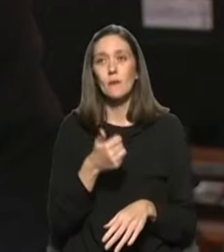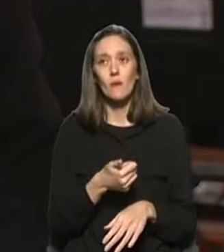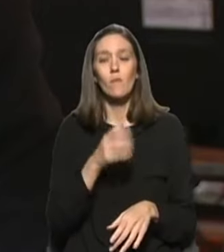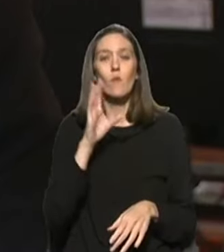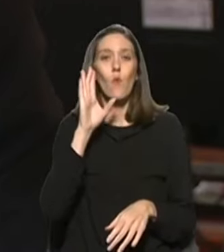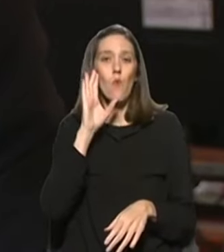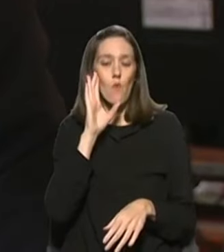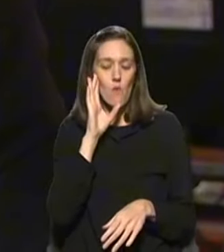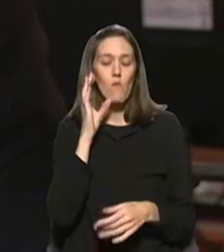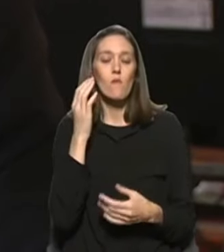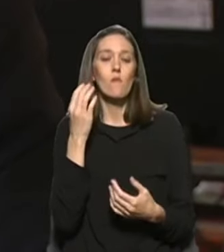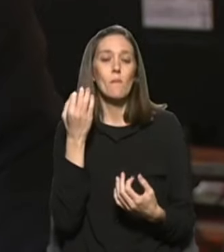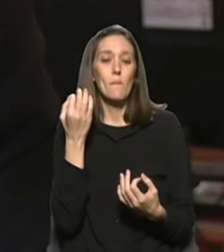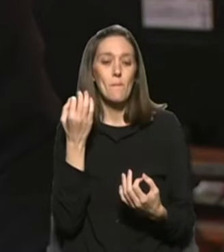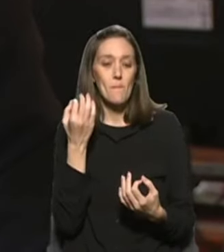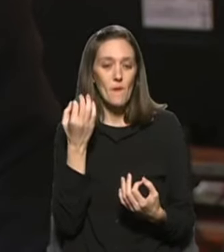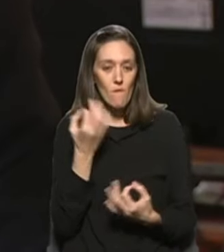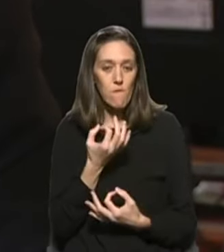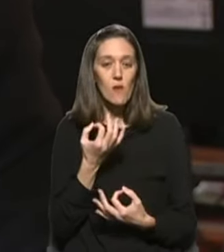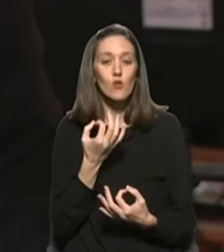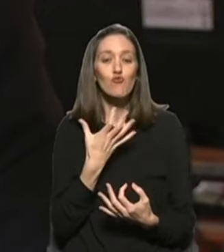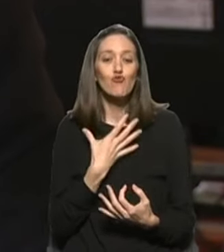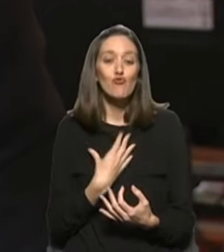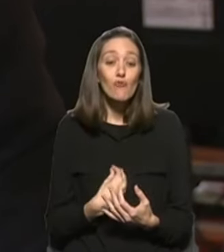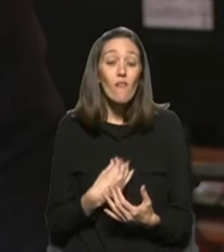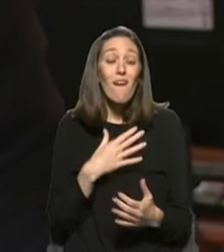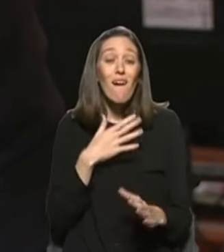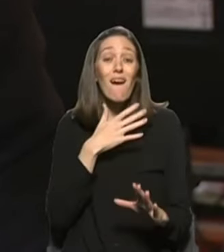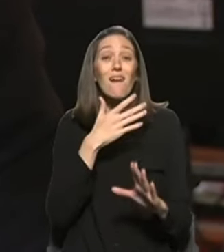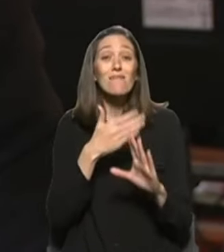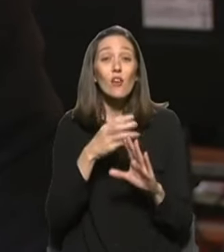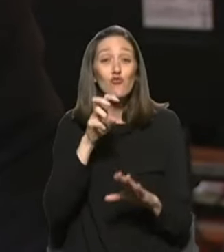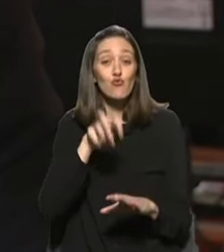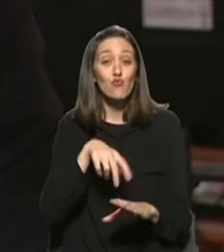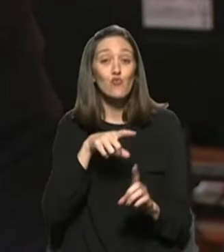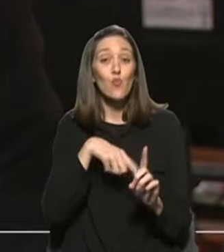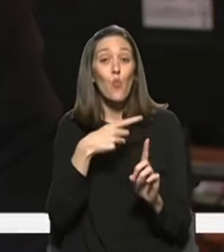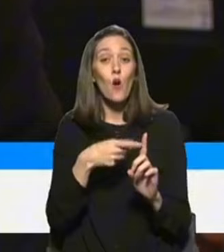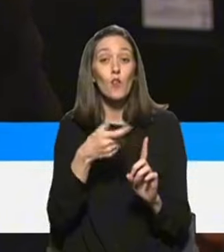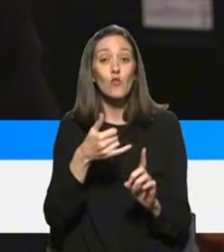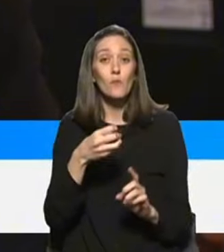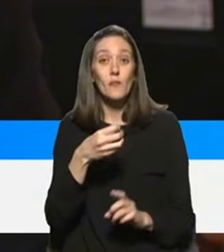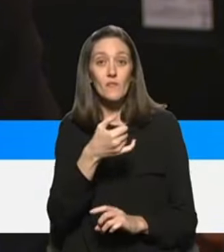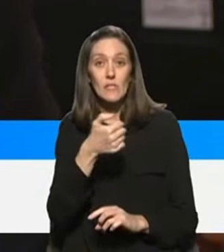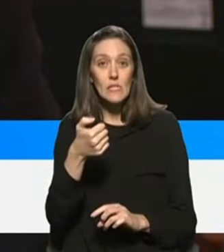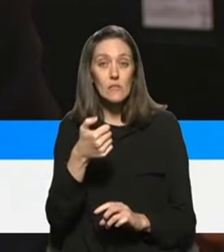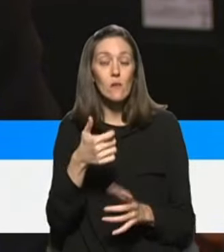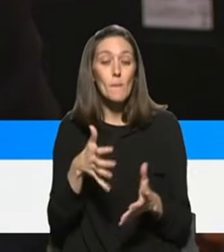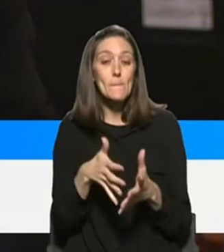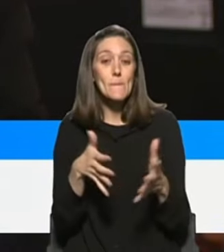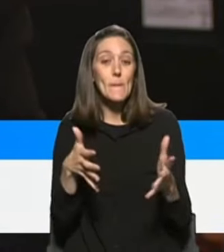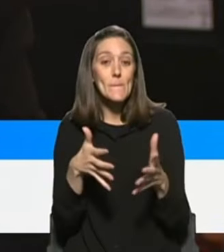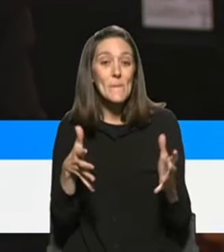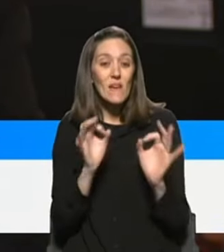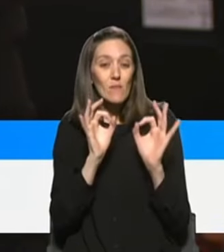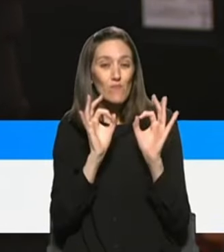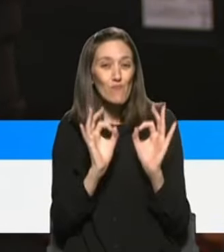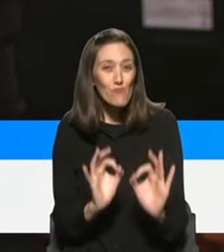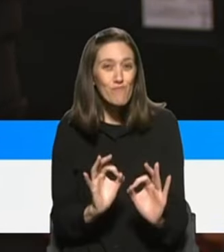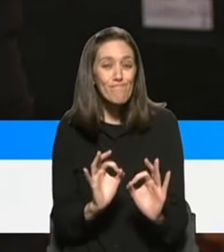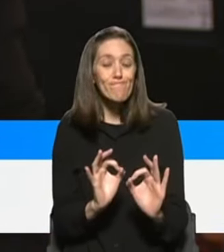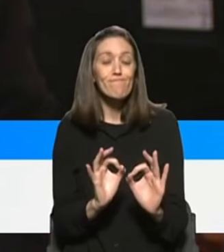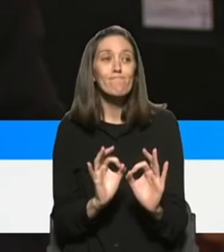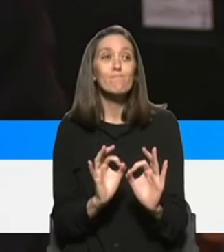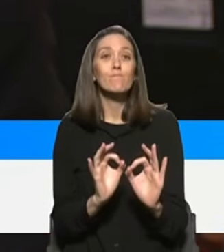gostaríamos muito que até junho de 2025 pudéssemos ter grande parte deste definido, por uma questão simples.